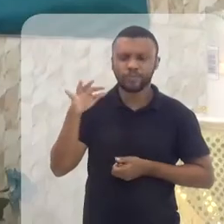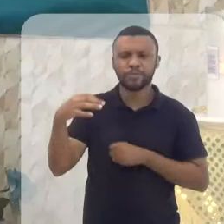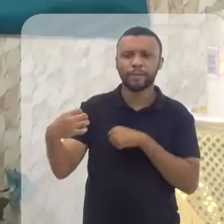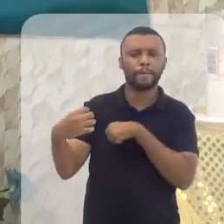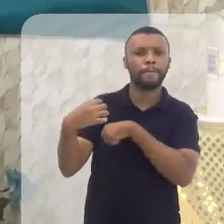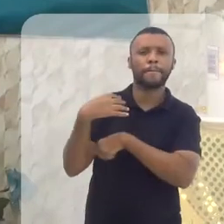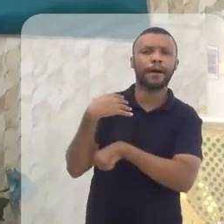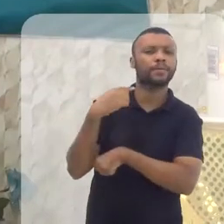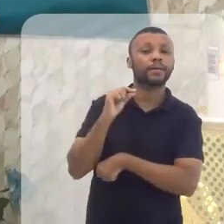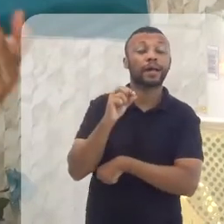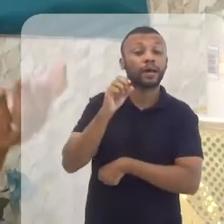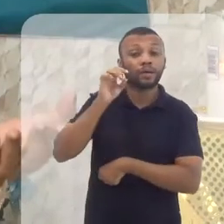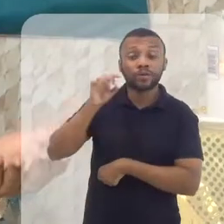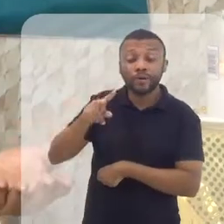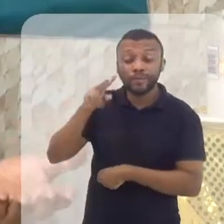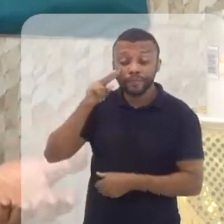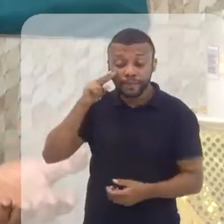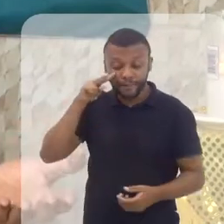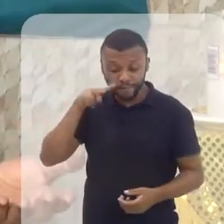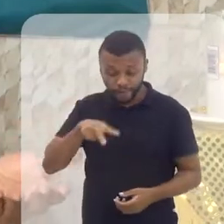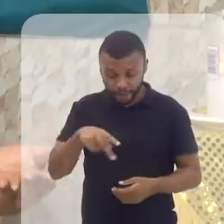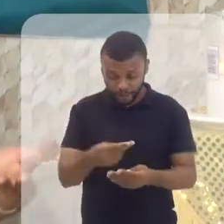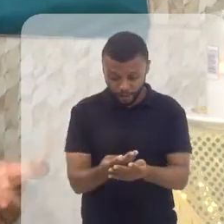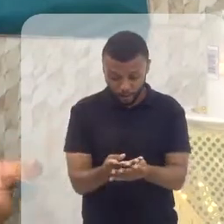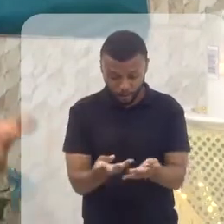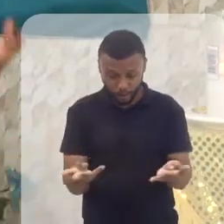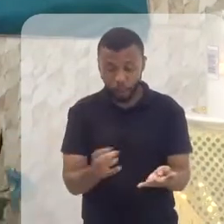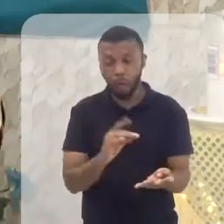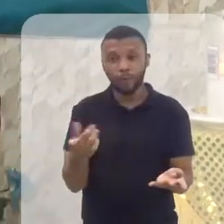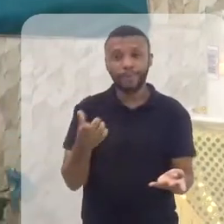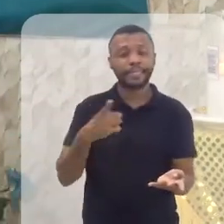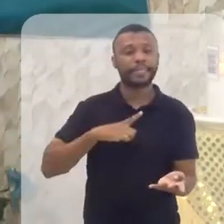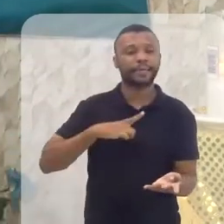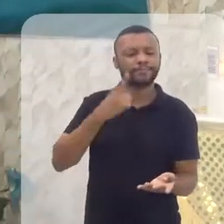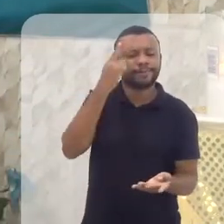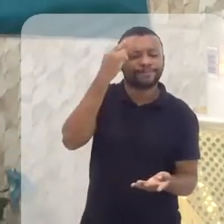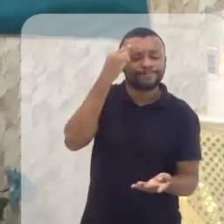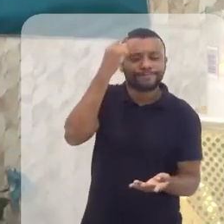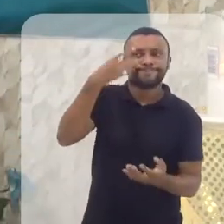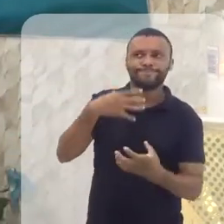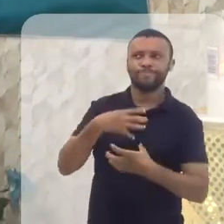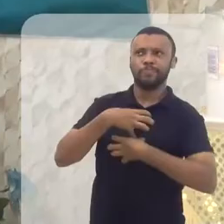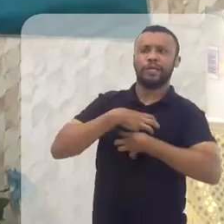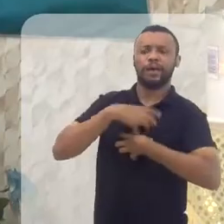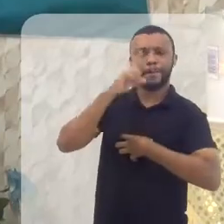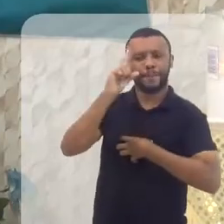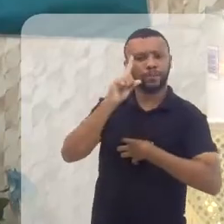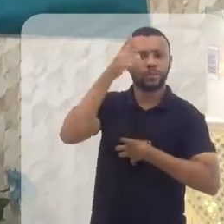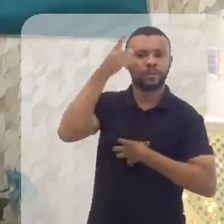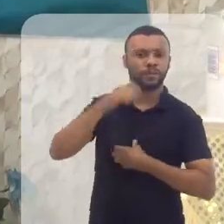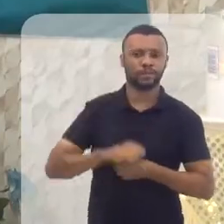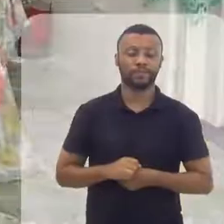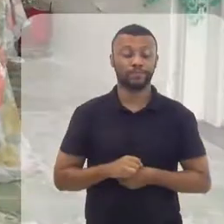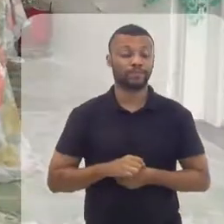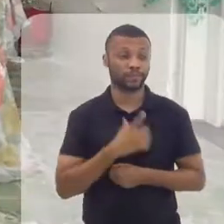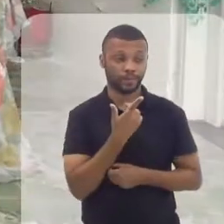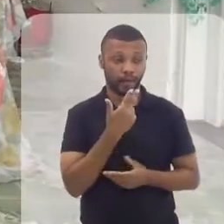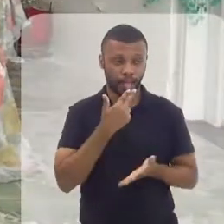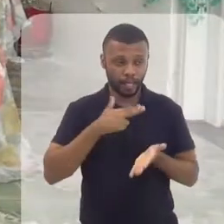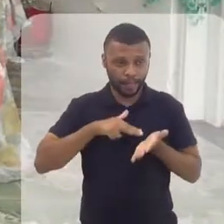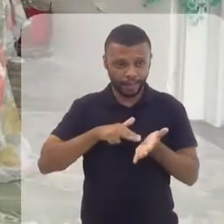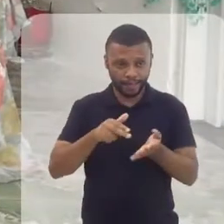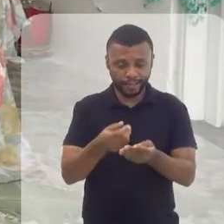o que você me passa é somente o que você vê na carta ou você tem uma intuição também?